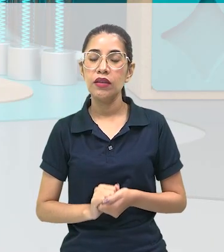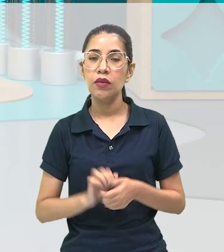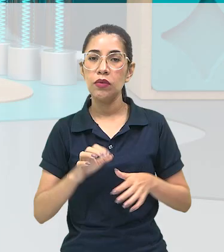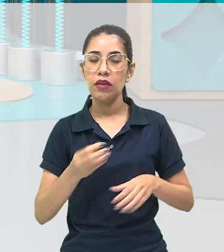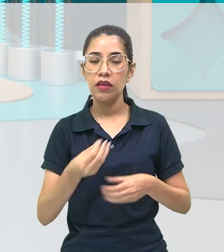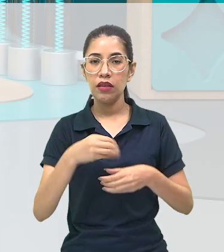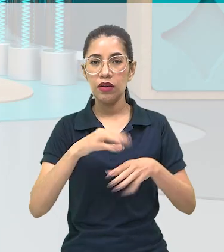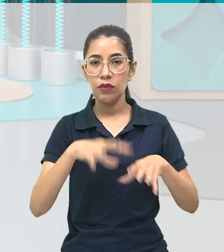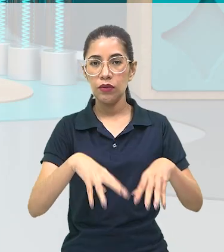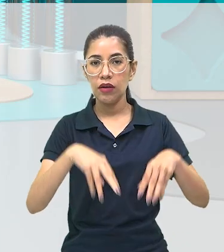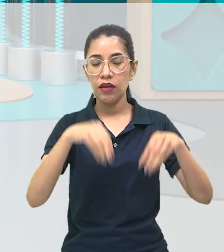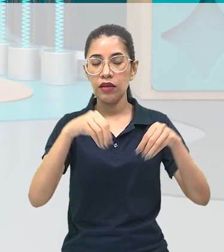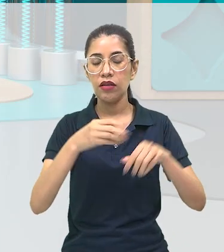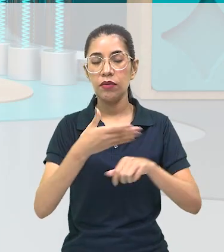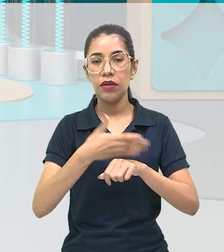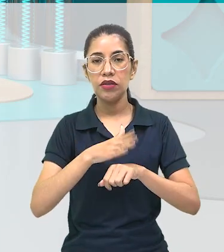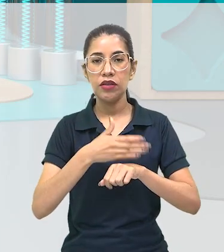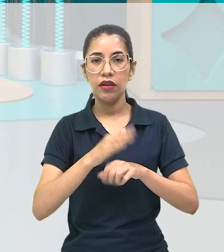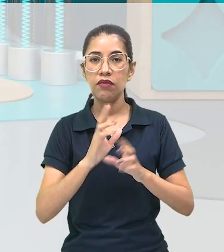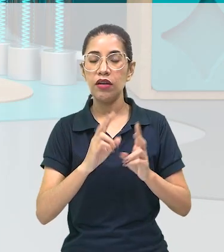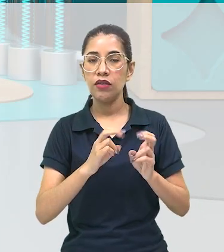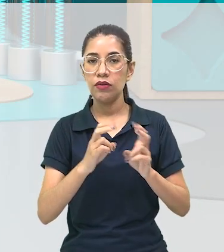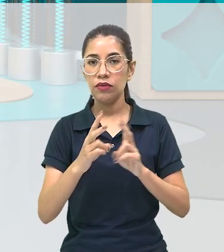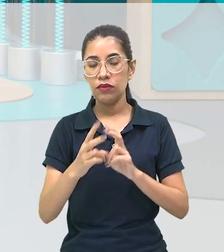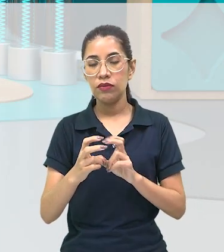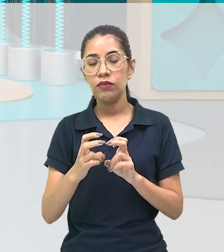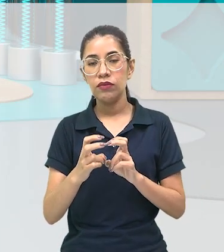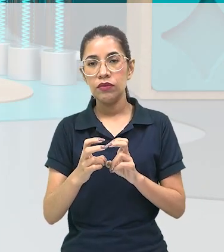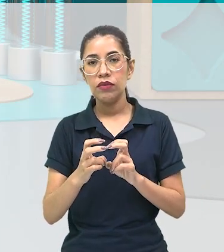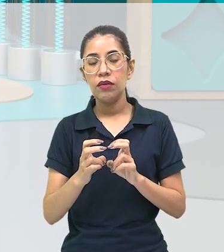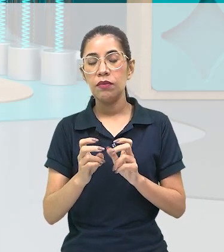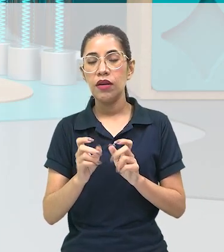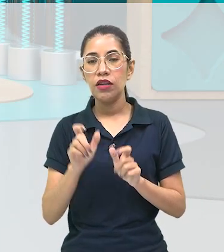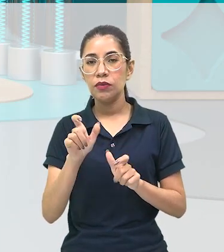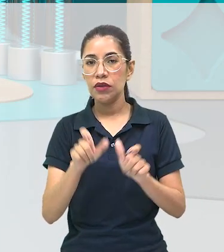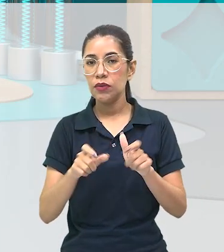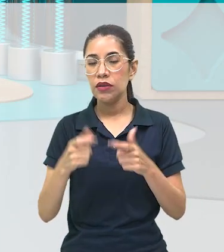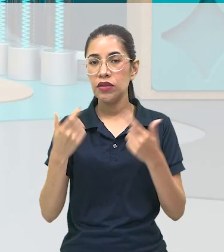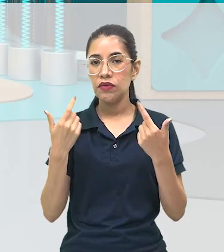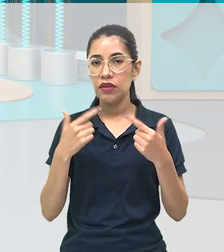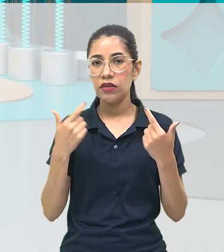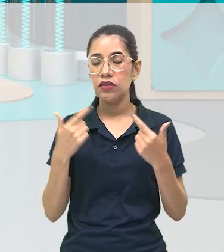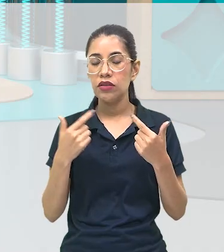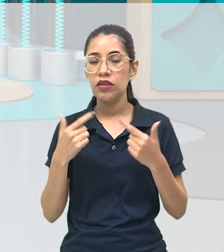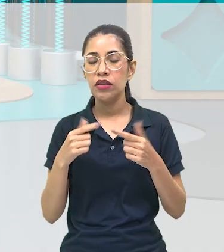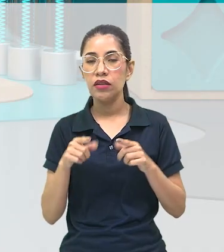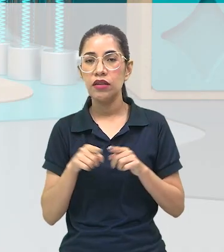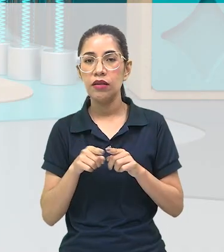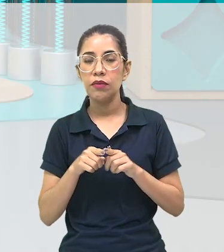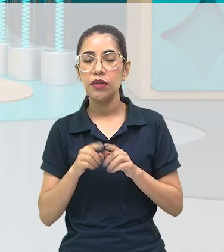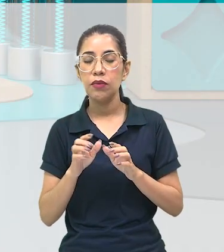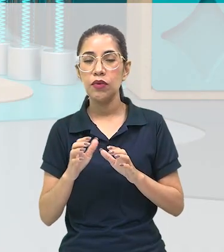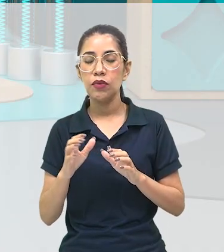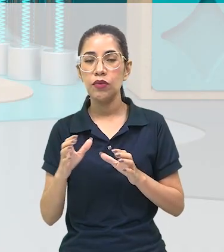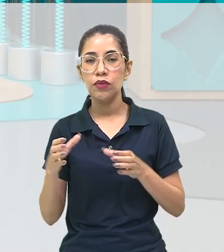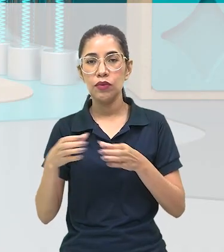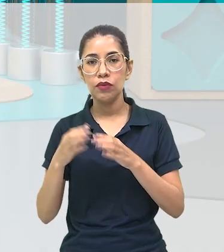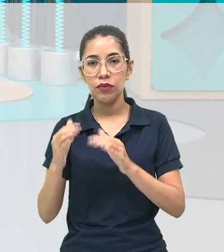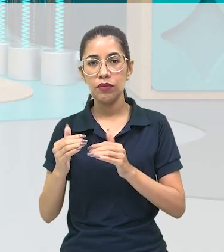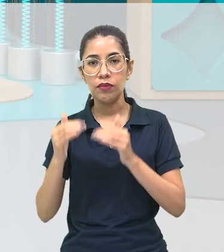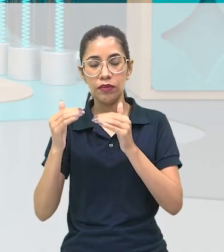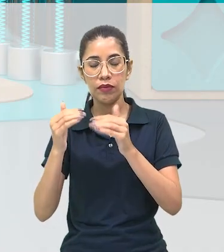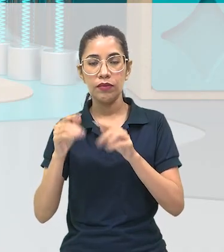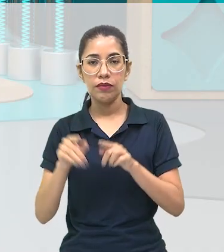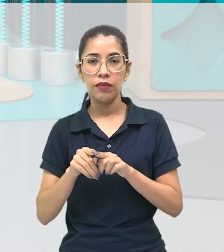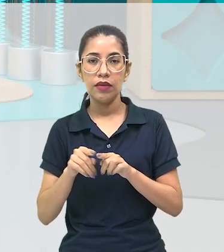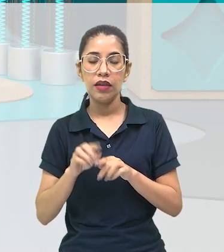dos shoguns eram praticadas essas lutas aí para divertir, para agradar a nobreza ali que morava junto com ele, mas